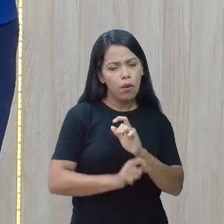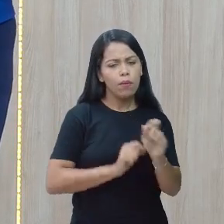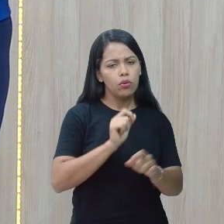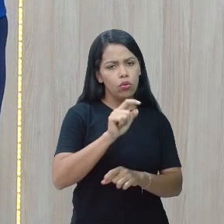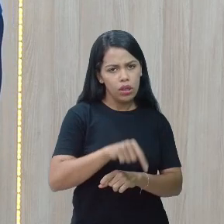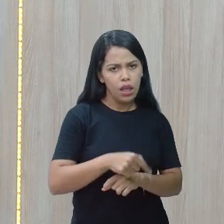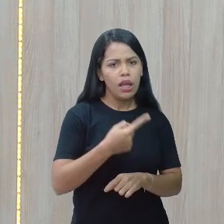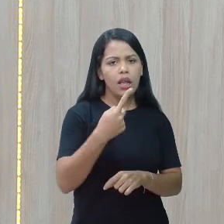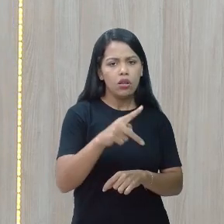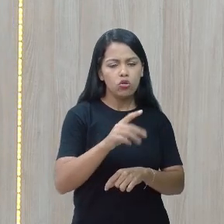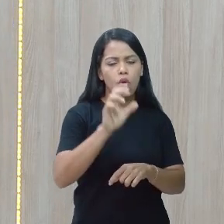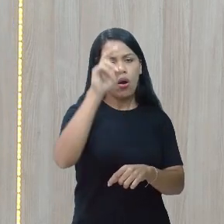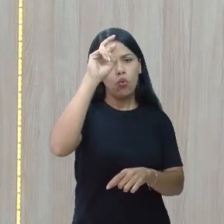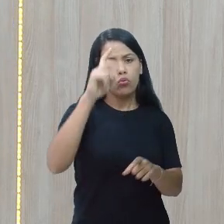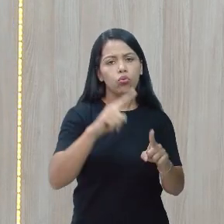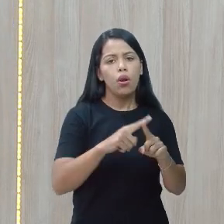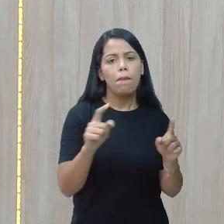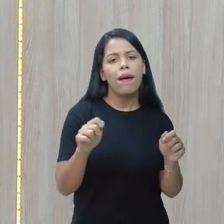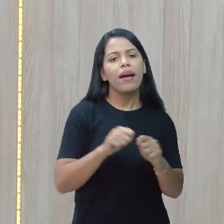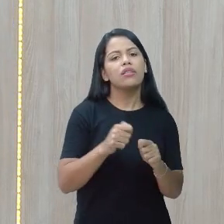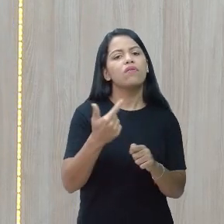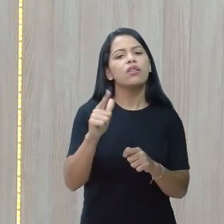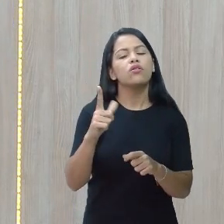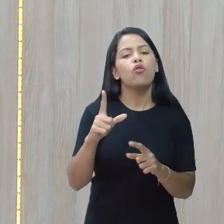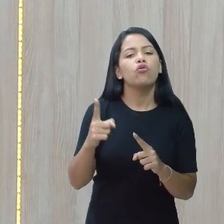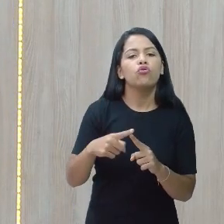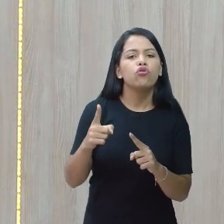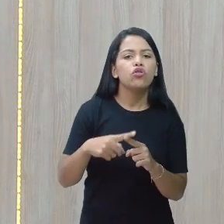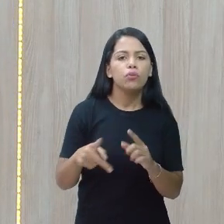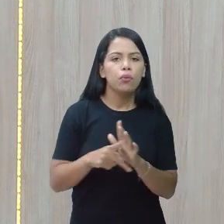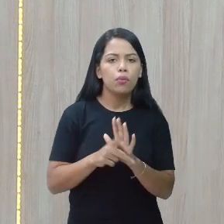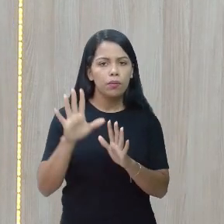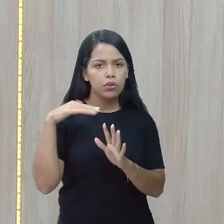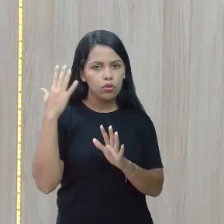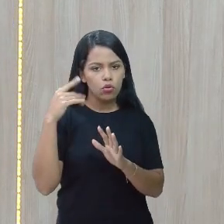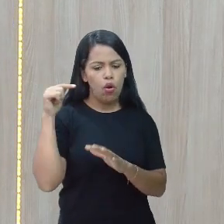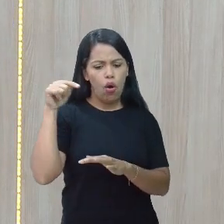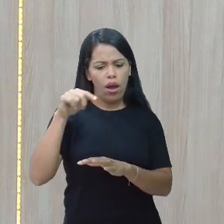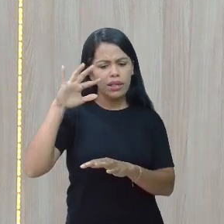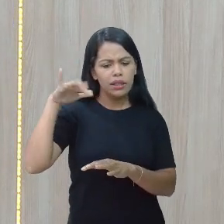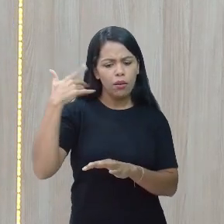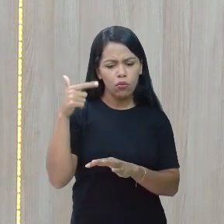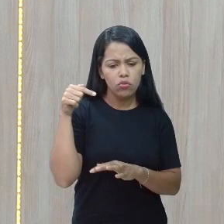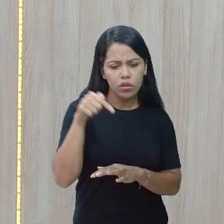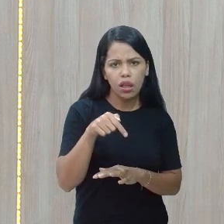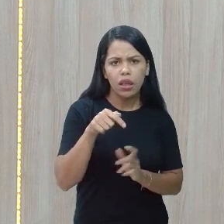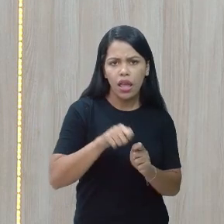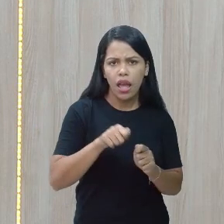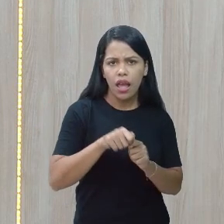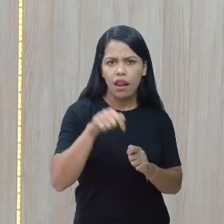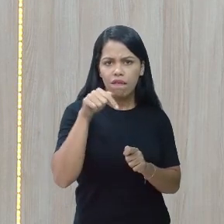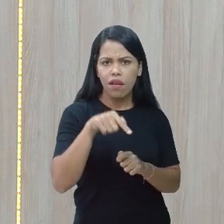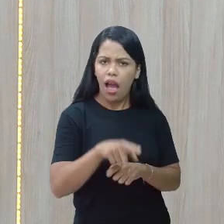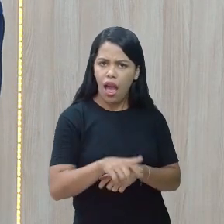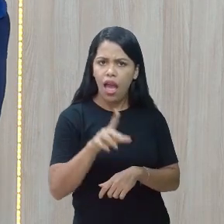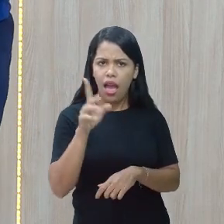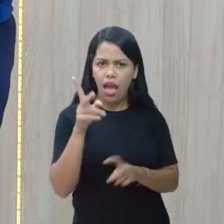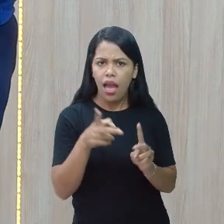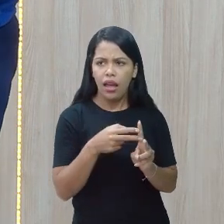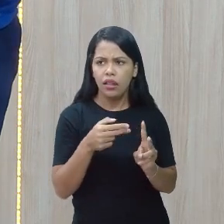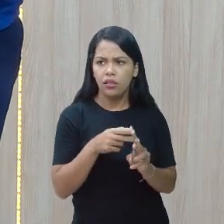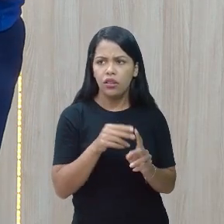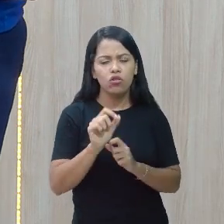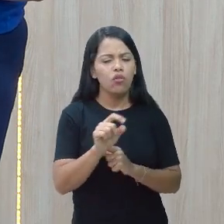e de sua cultura, mas faz outro tipo de sonoridade. Essa música é indígena? O que você acha?